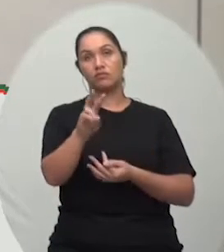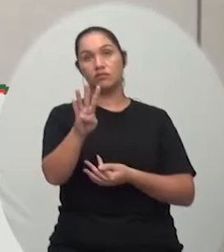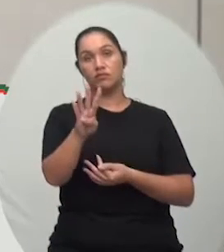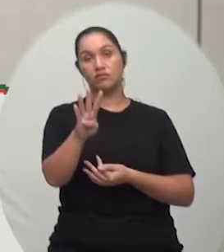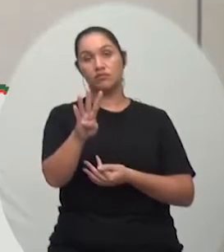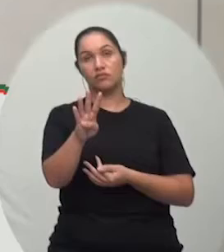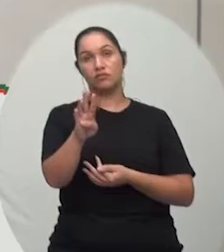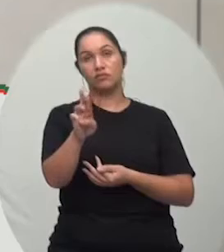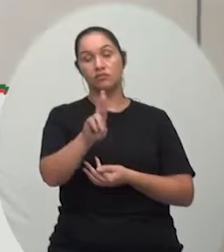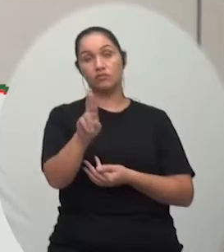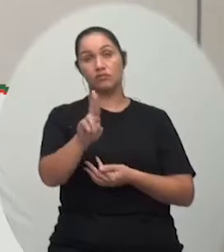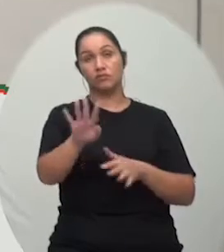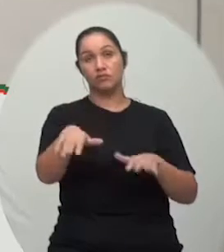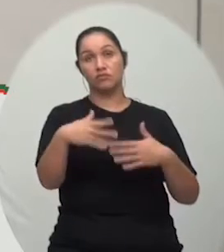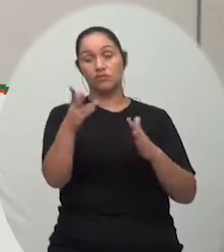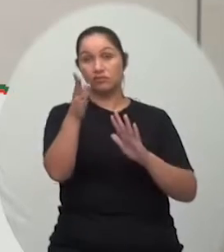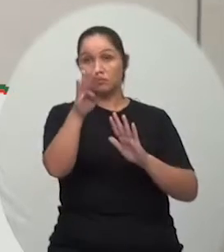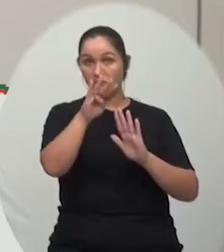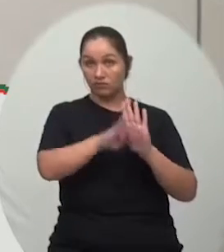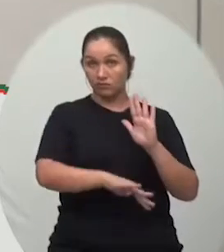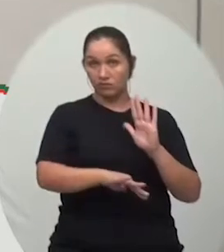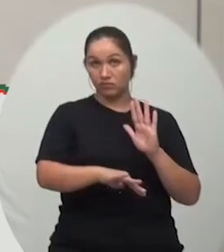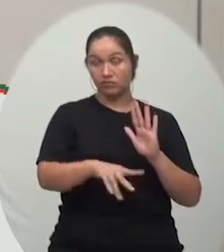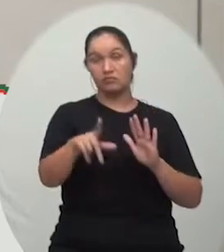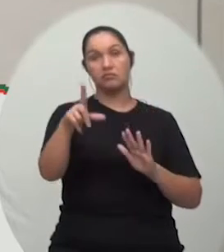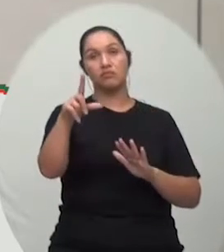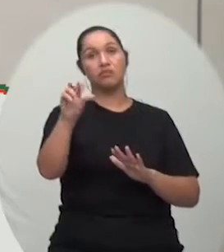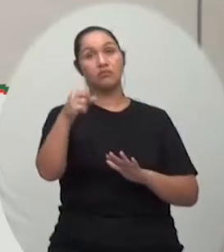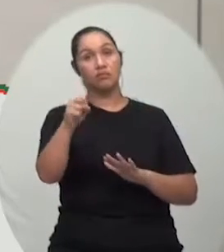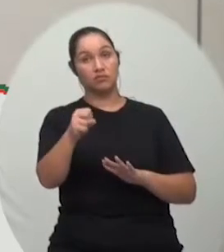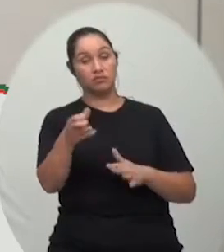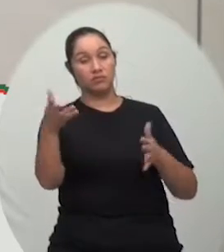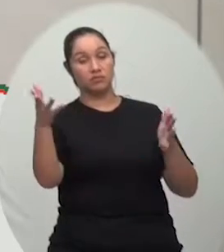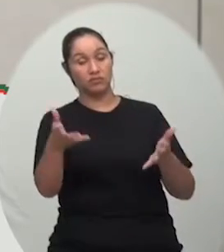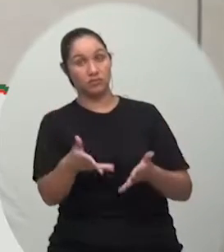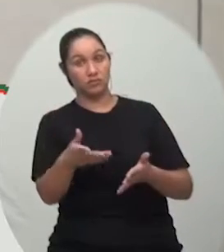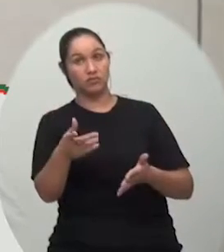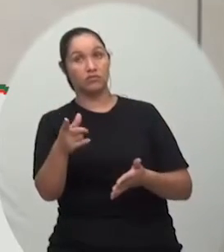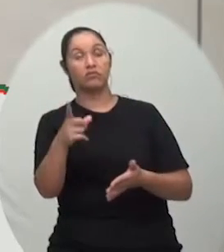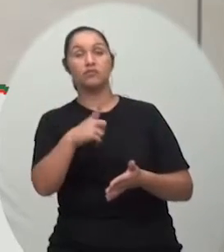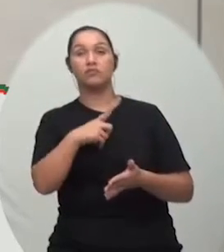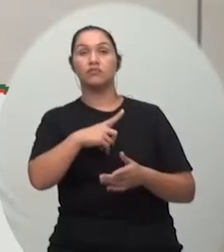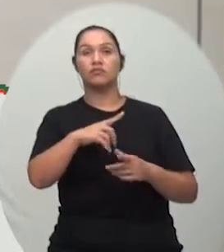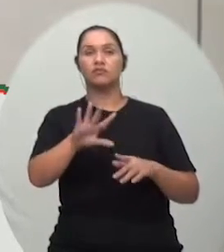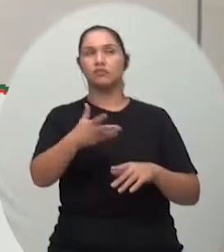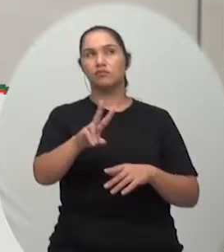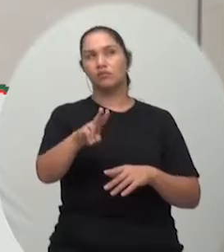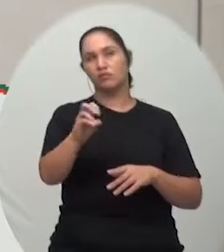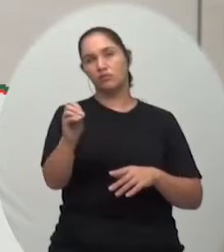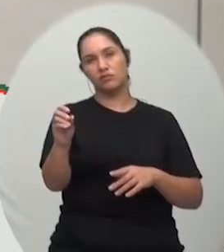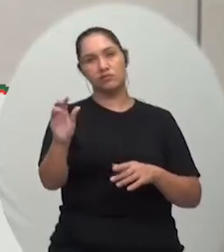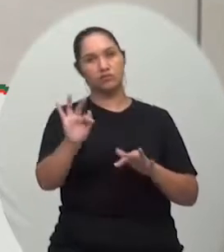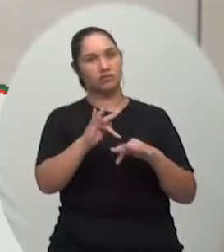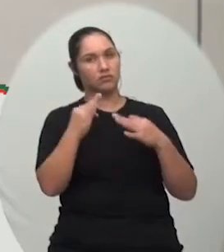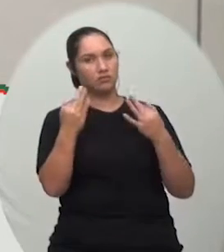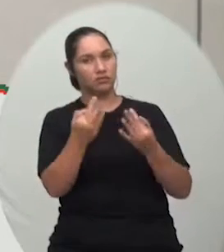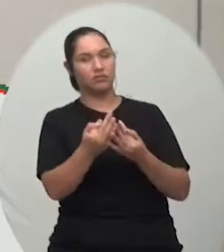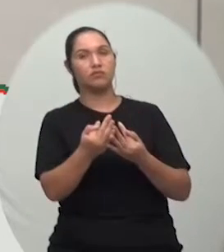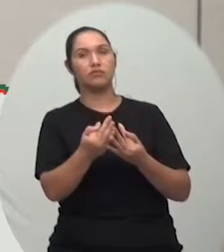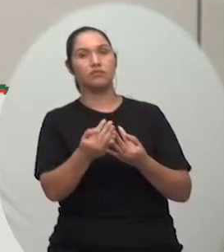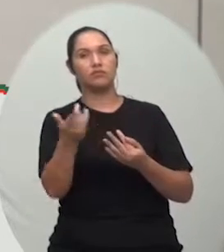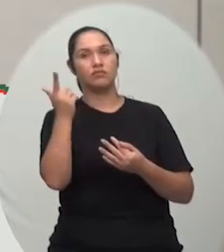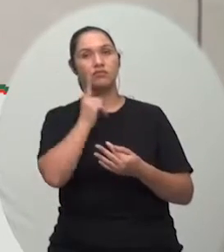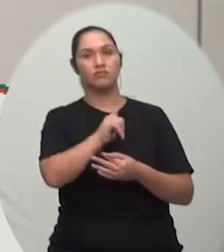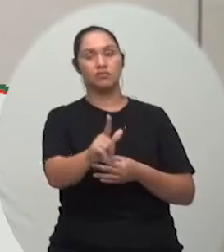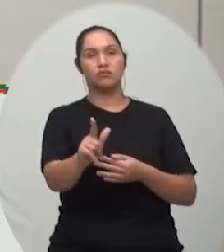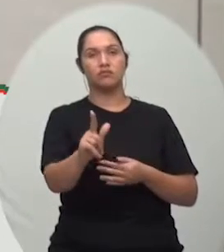114,00. Então, na realidade, é um programa que já existe, que hoje cerca de 200 famílias recebem essa complementação de